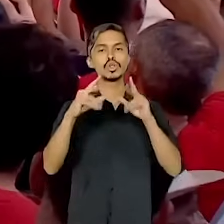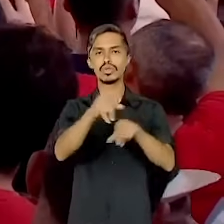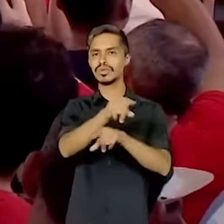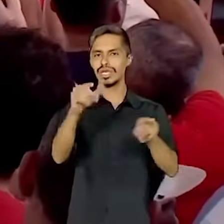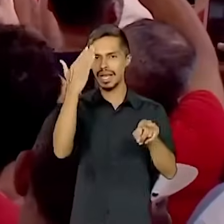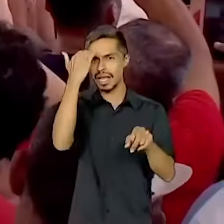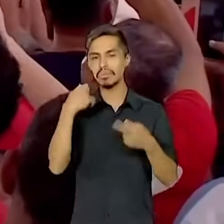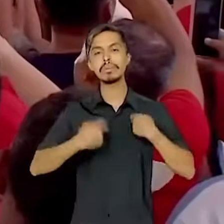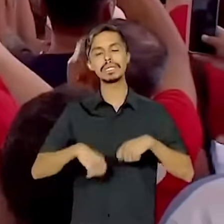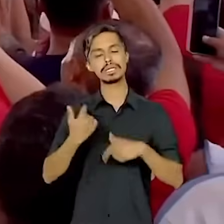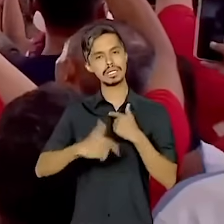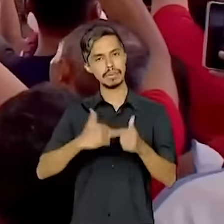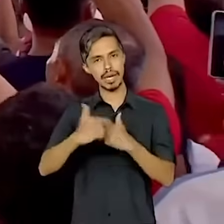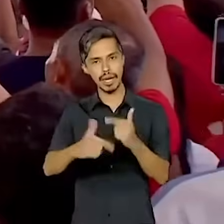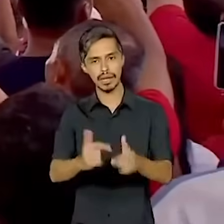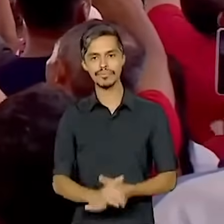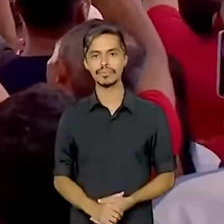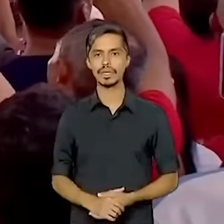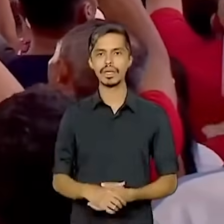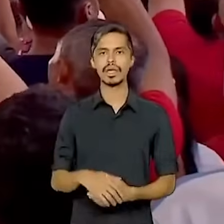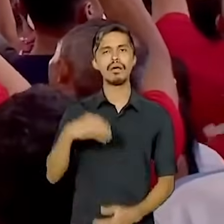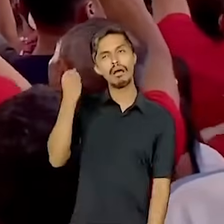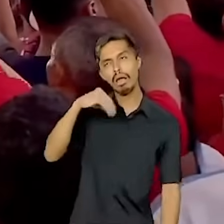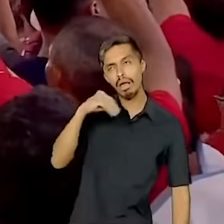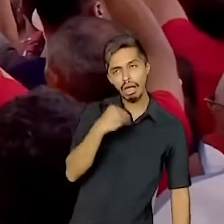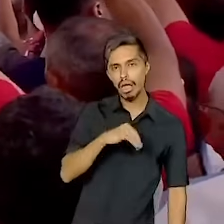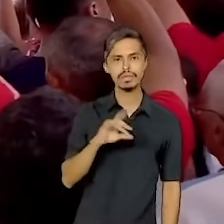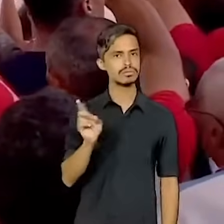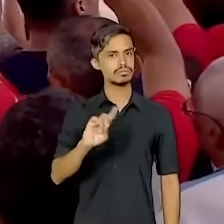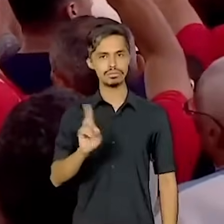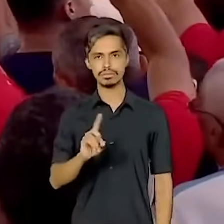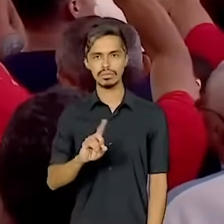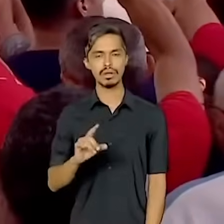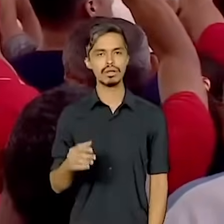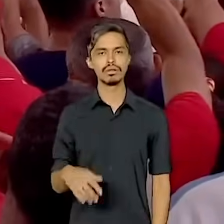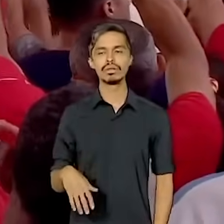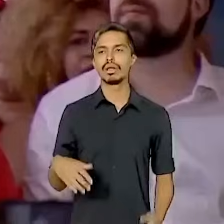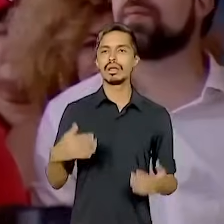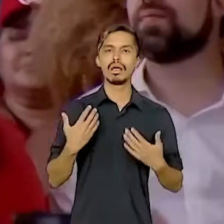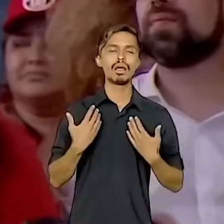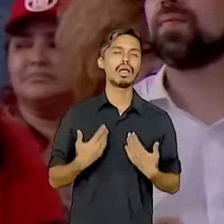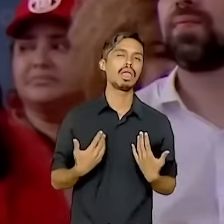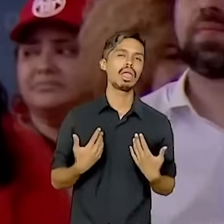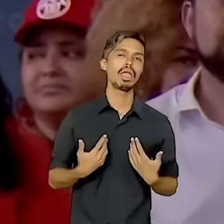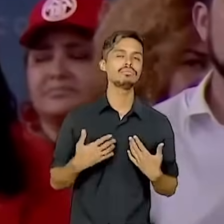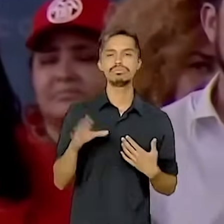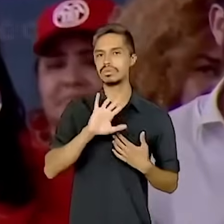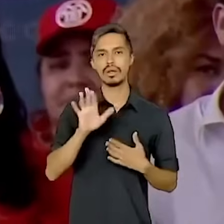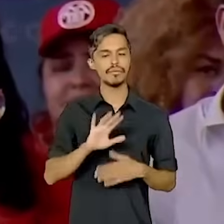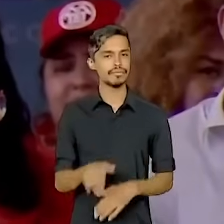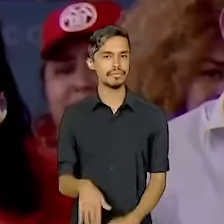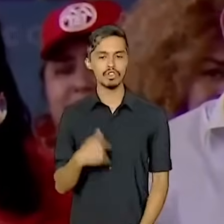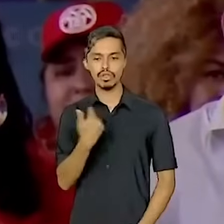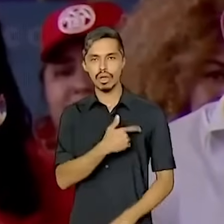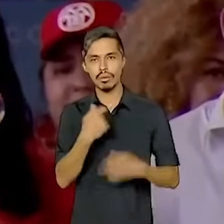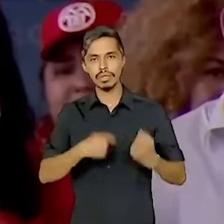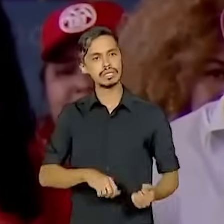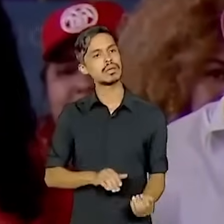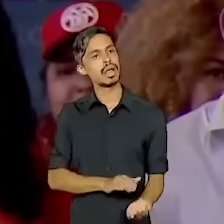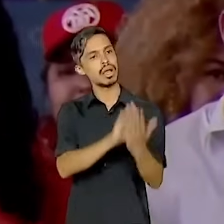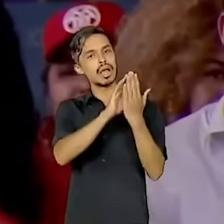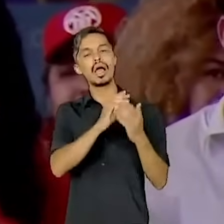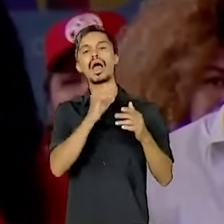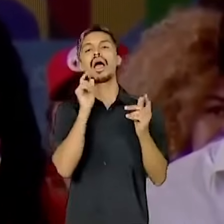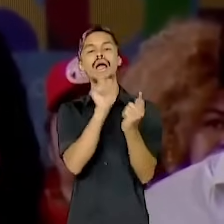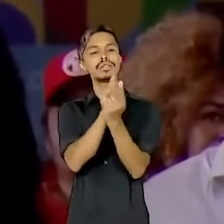todo mundo sabe que tem que trabalhar. Não tem mole, não tem descanso. Nós precisamos atender às